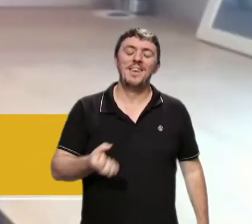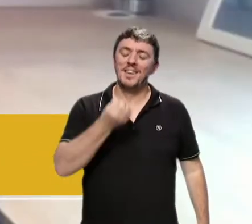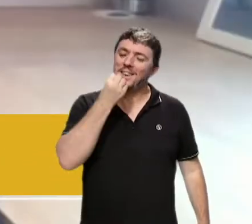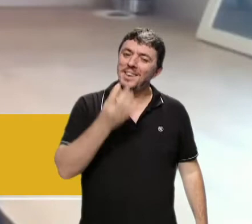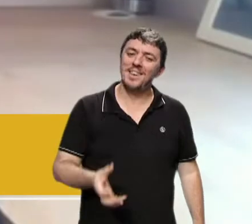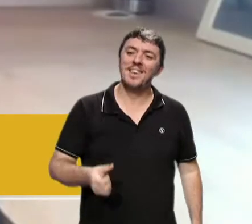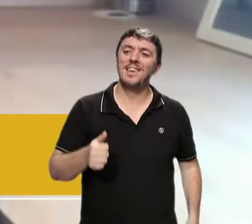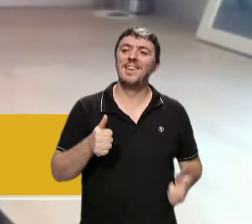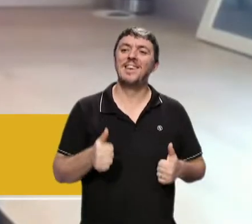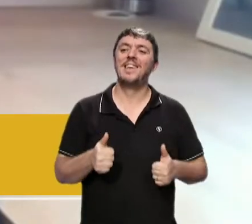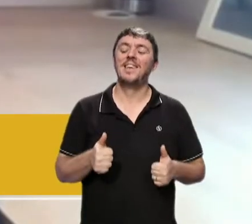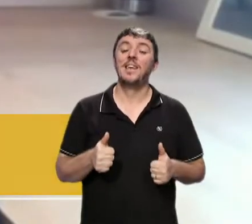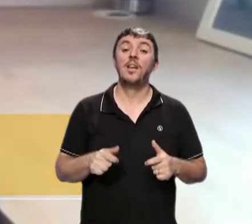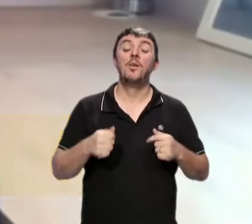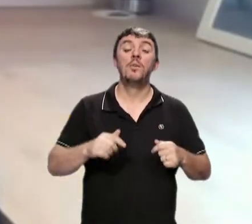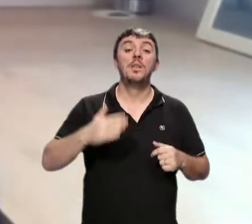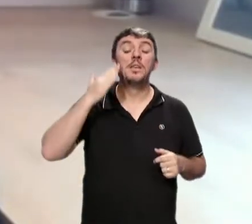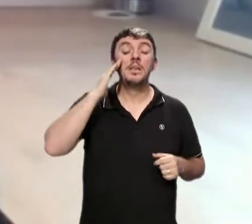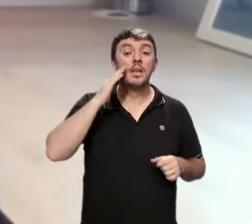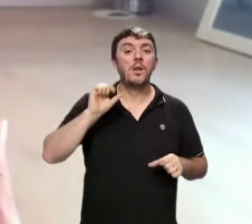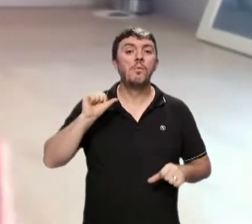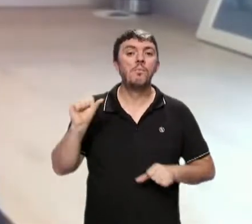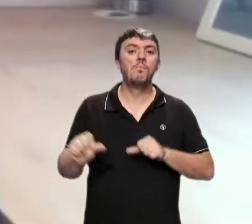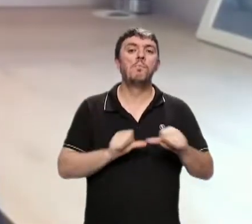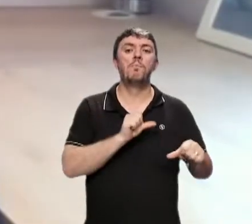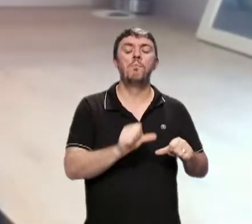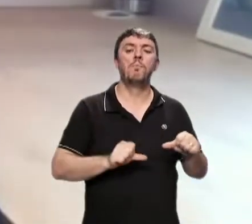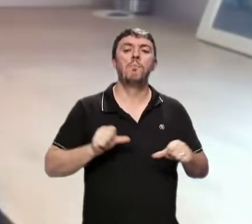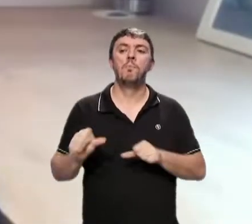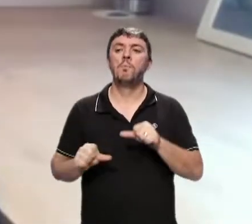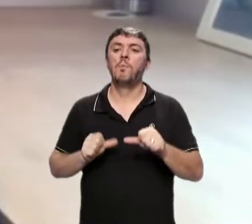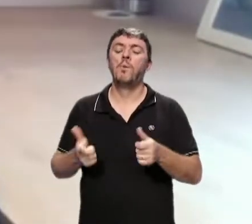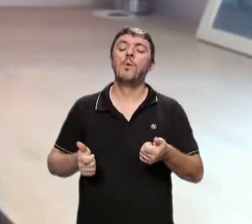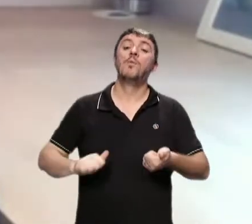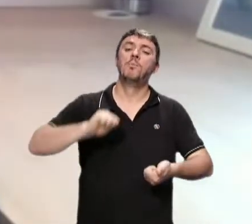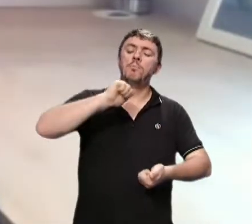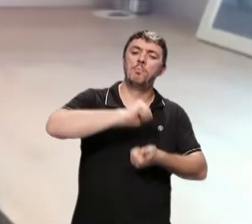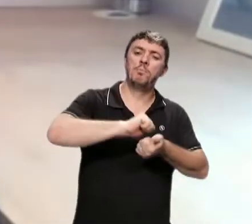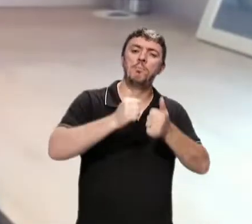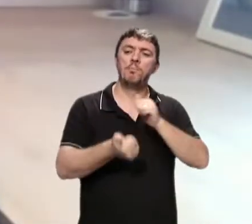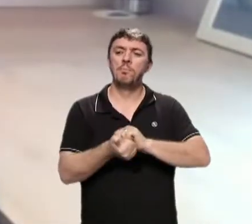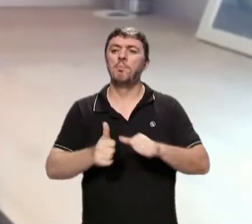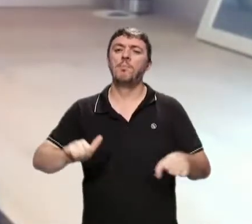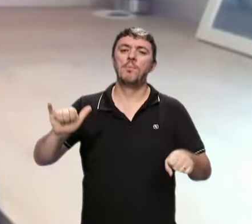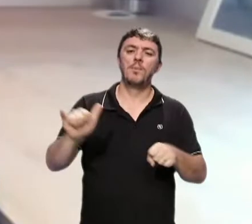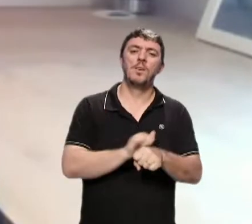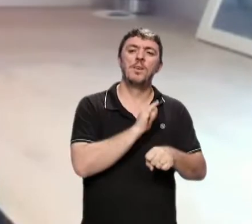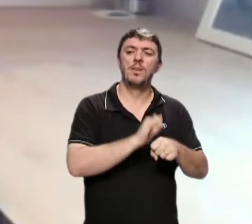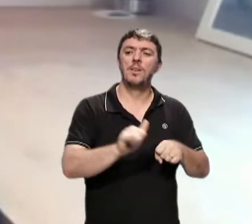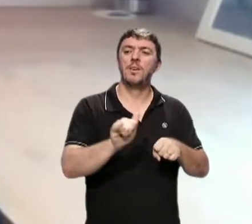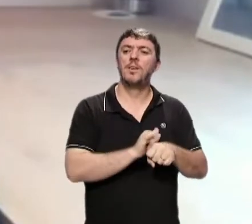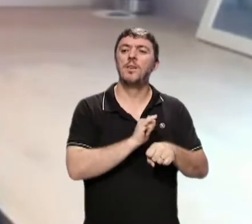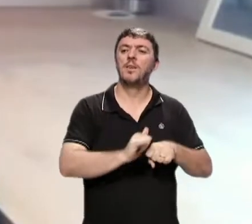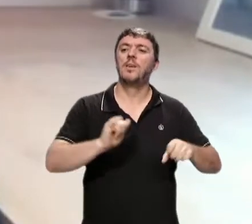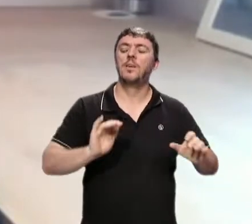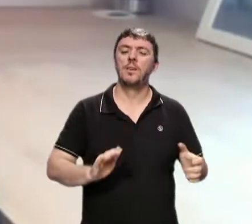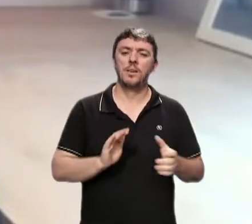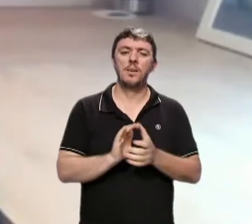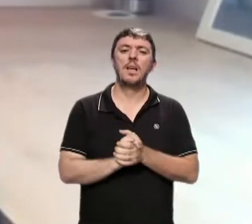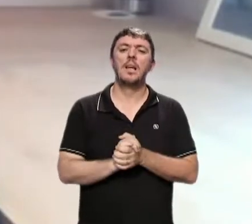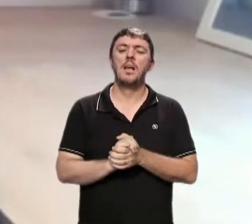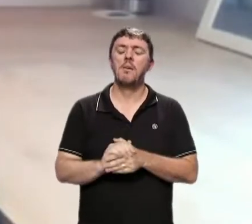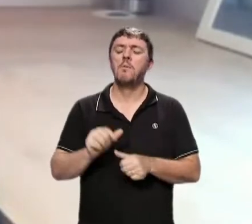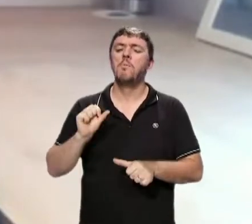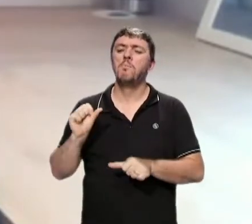bem. A gente só precisa entender essas mudanças para a gente ir adequando a nossa estratégia. Realmente, eles mudaram muito,